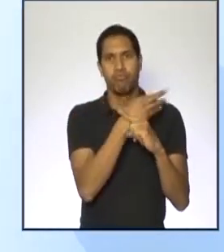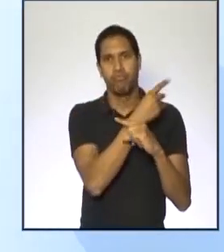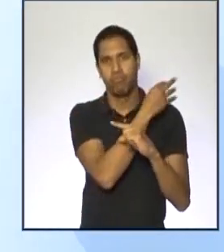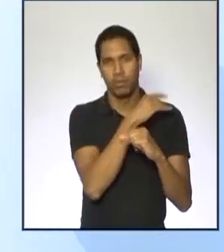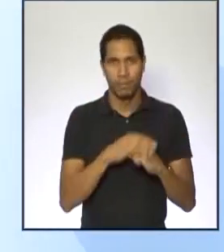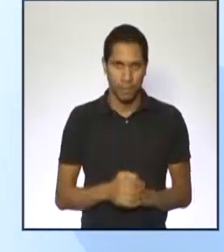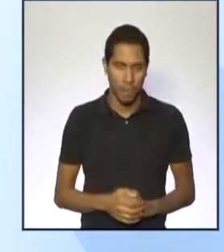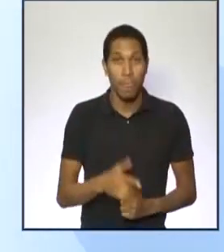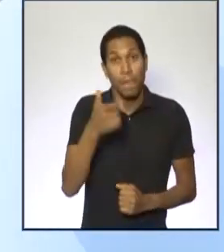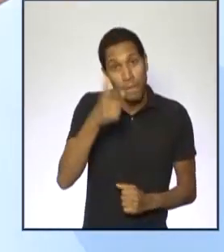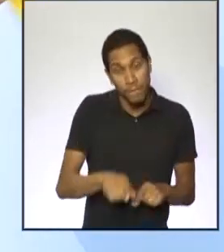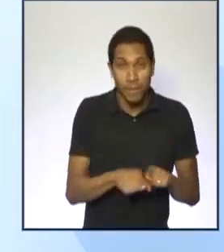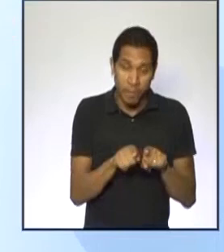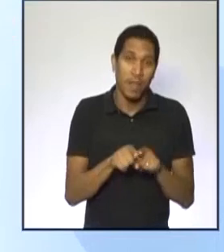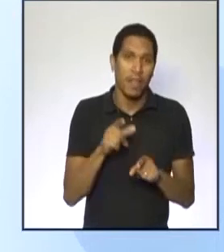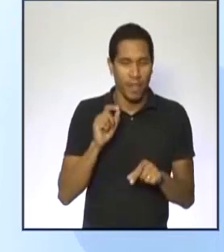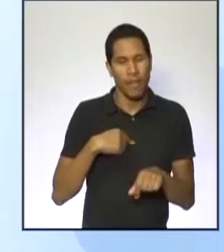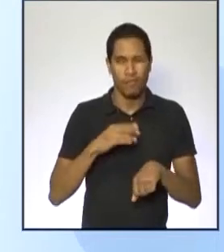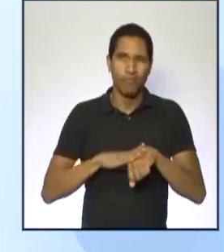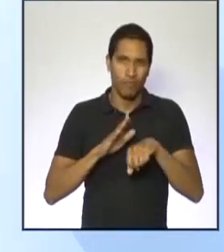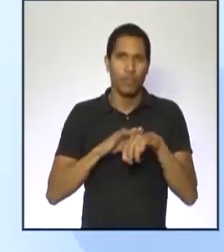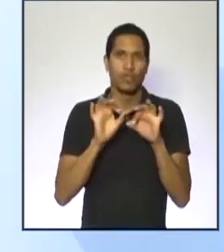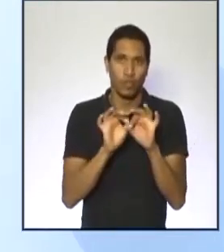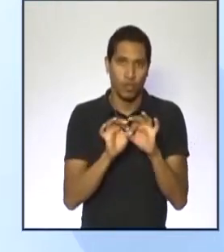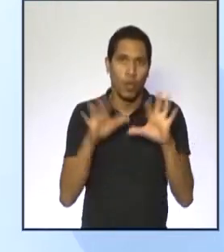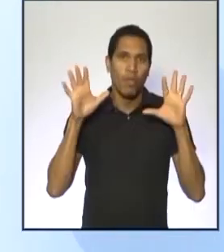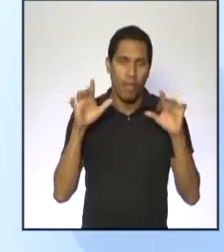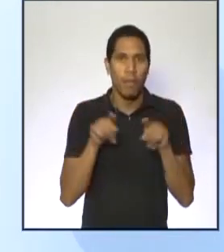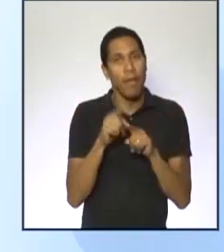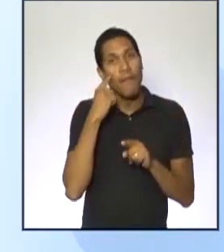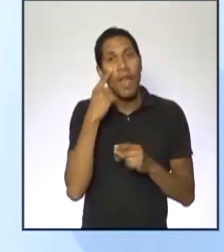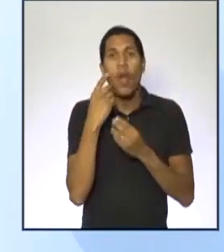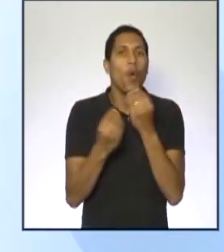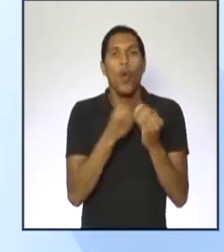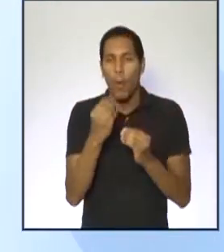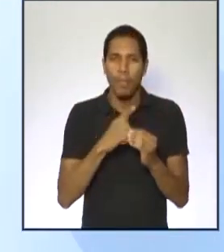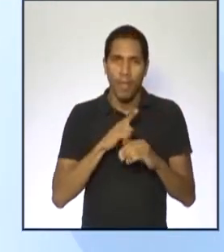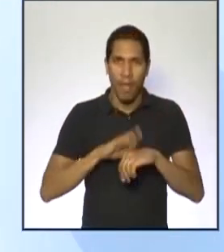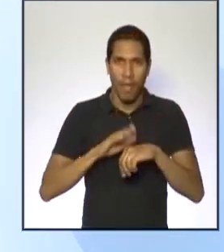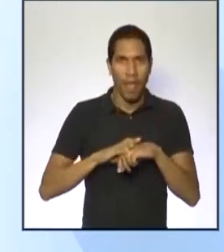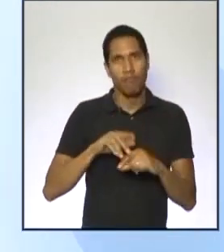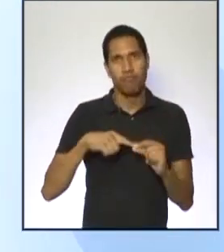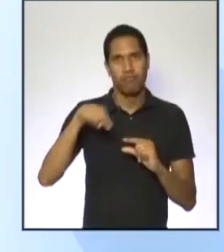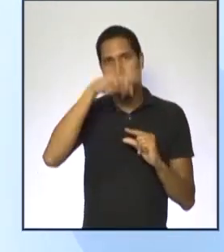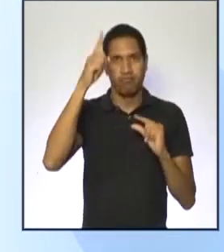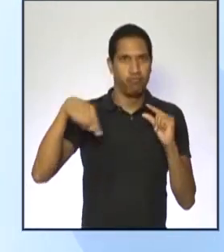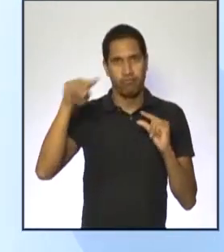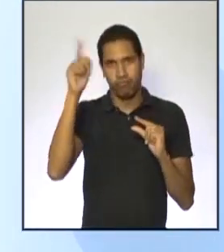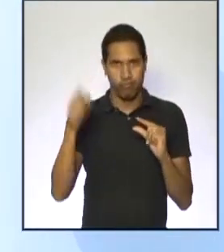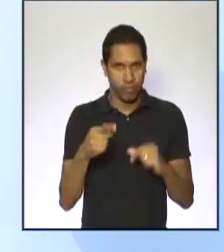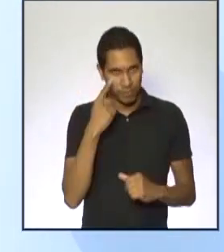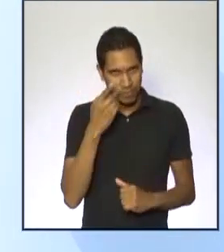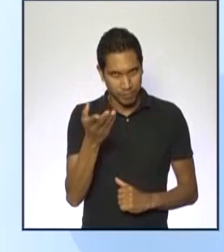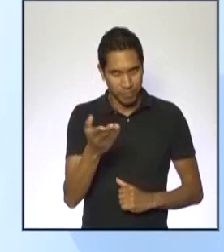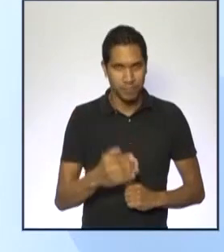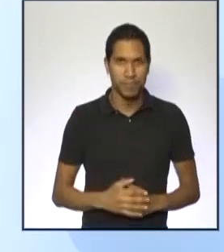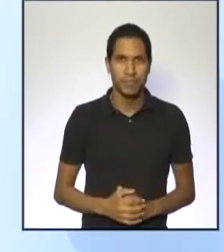vez? Agora eu vou soltar realmente a bexiga para a gente ver o que ocorre com ela.